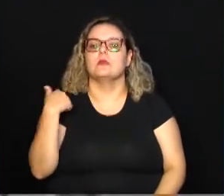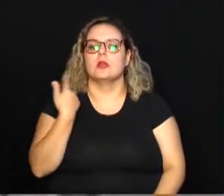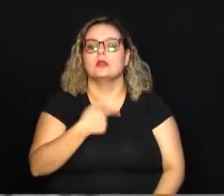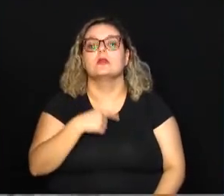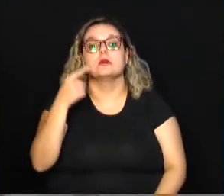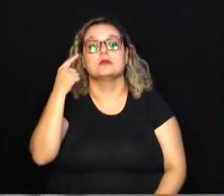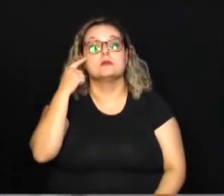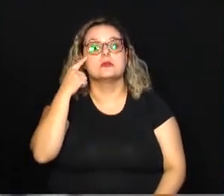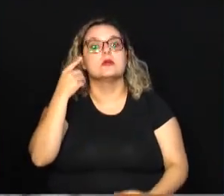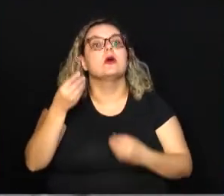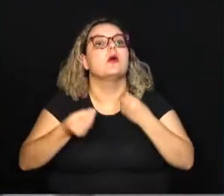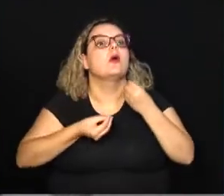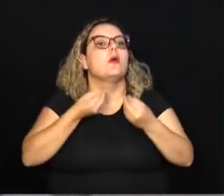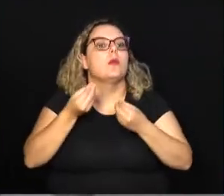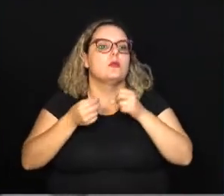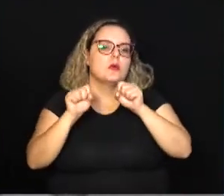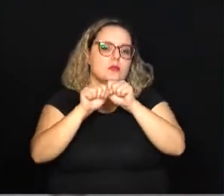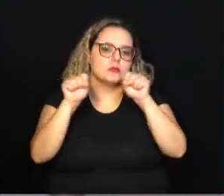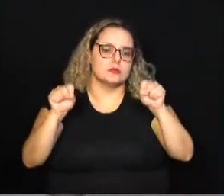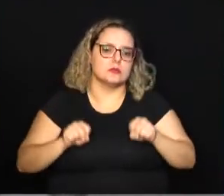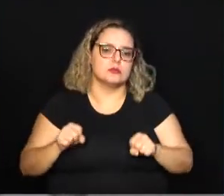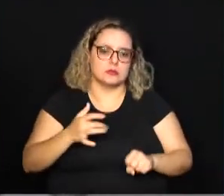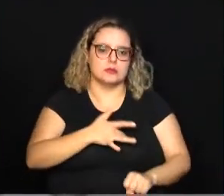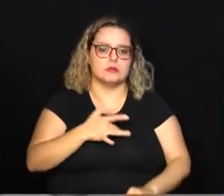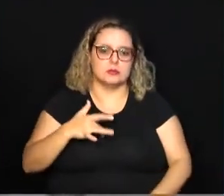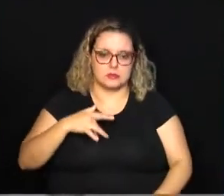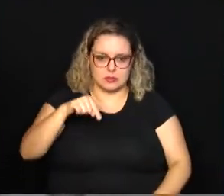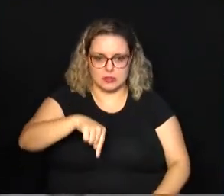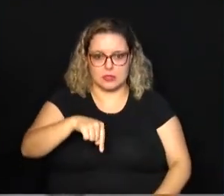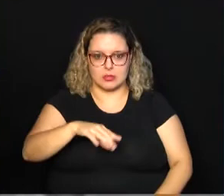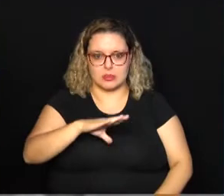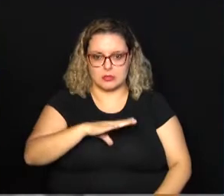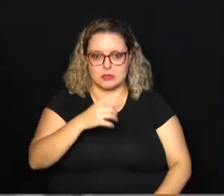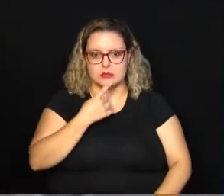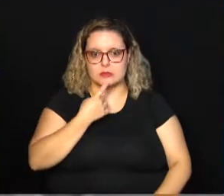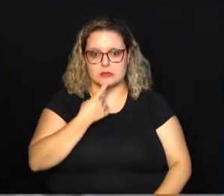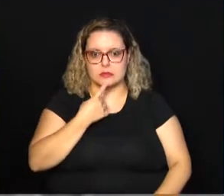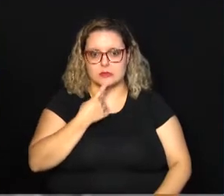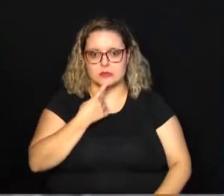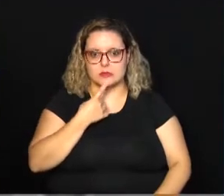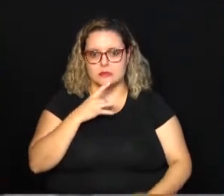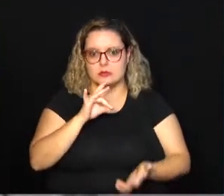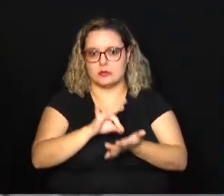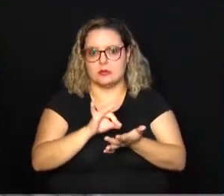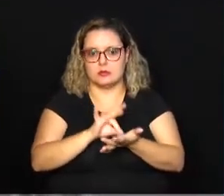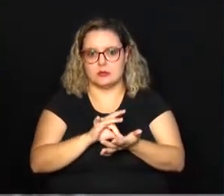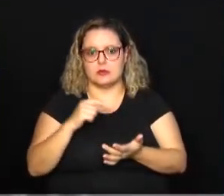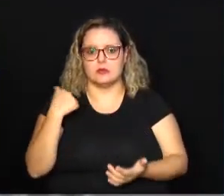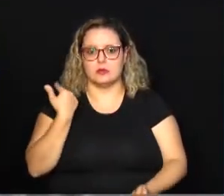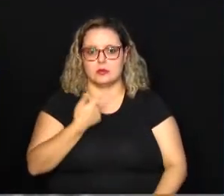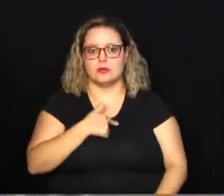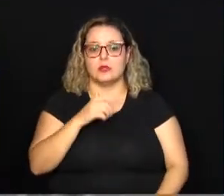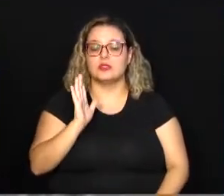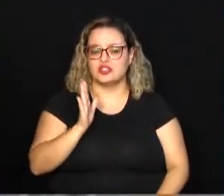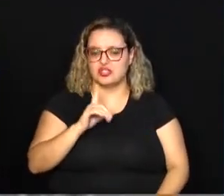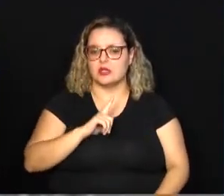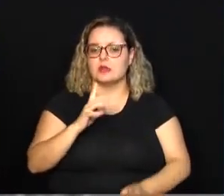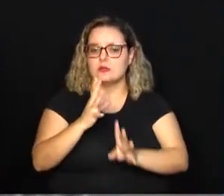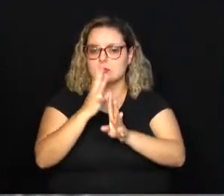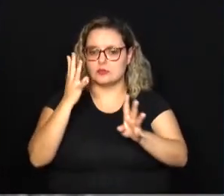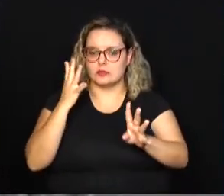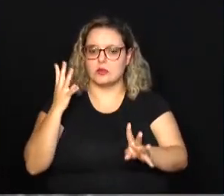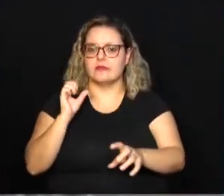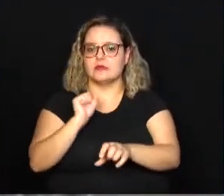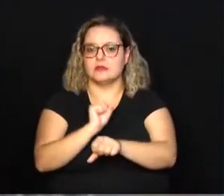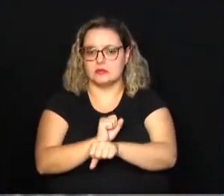pensar o próprio sistema de saúde aqui de Campinas. E, assim, na verdade, se a gente já tem uma fila de espera, né, quer